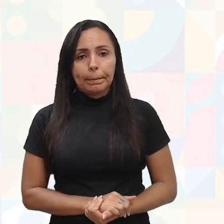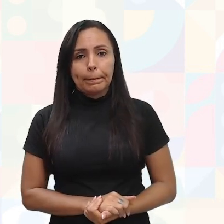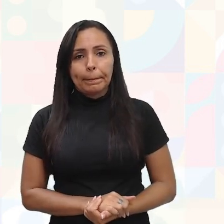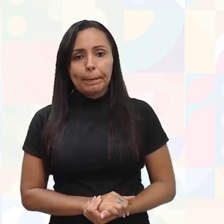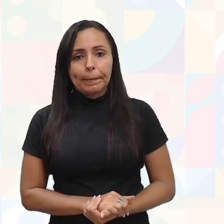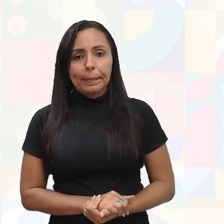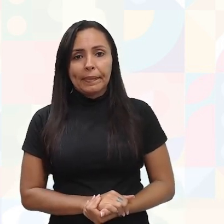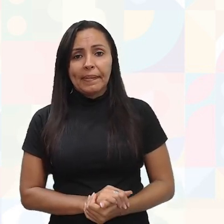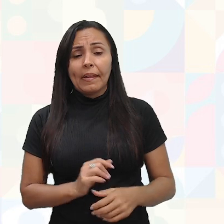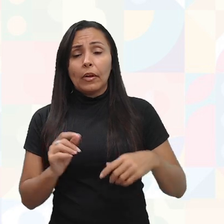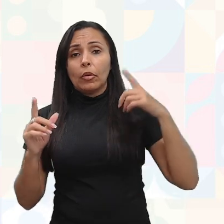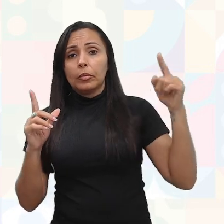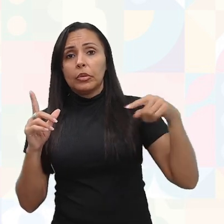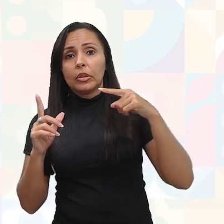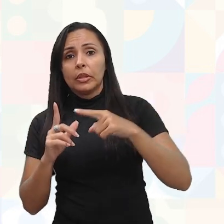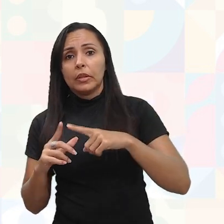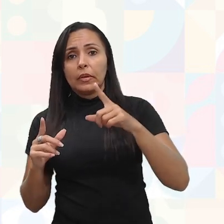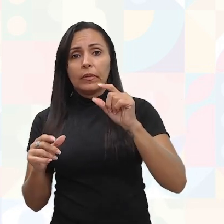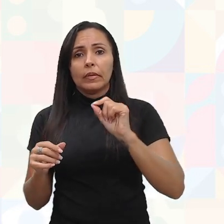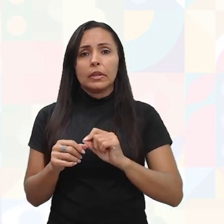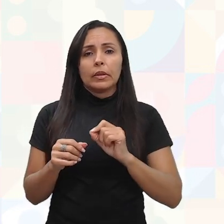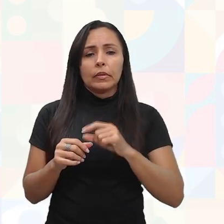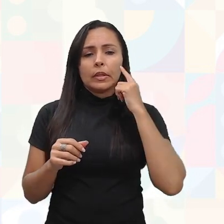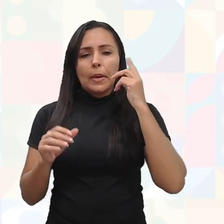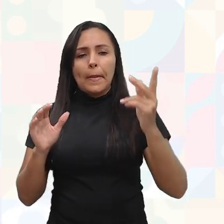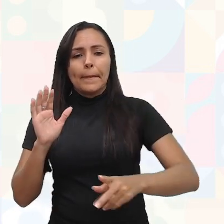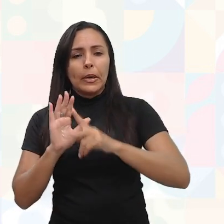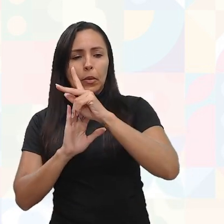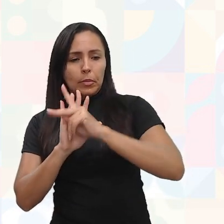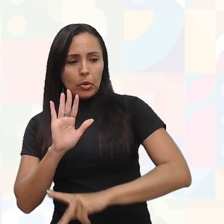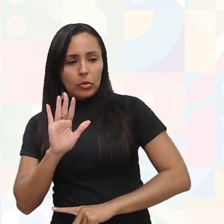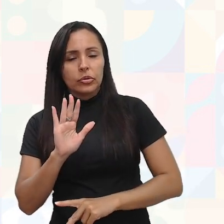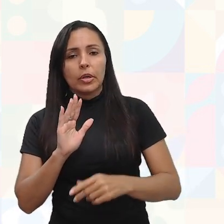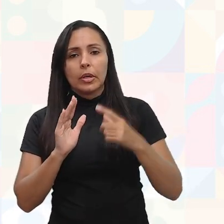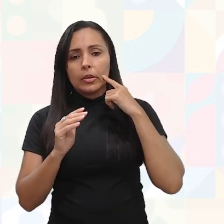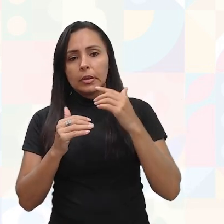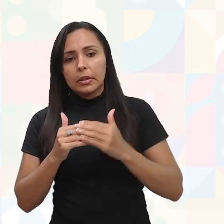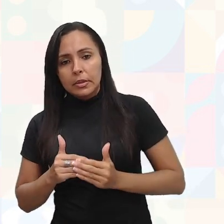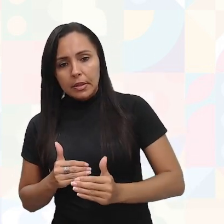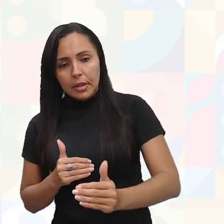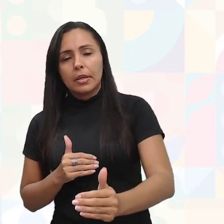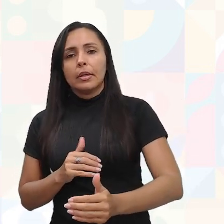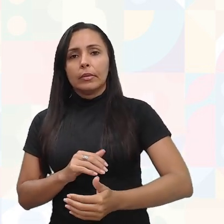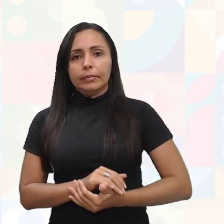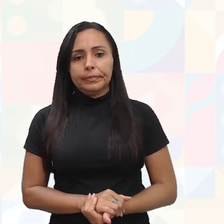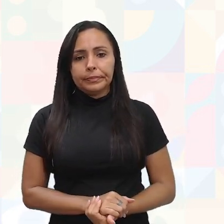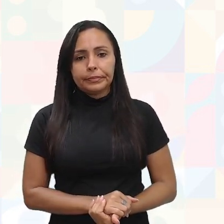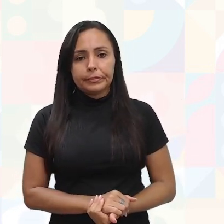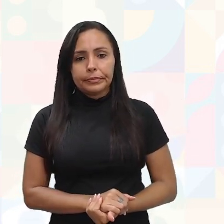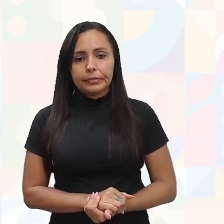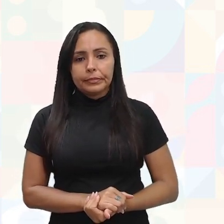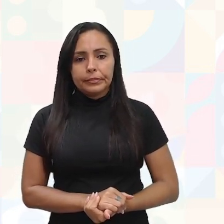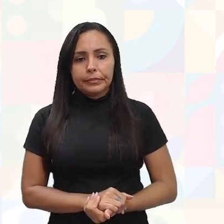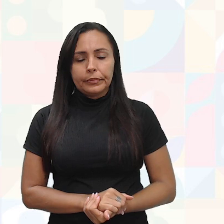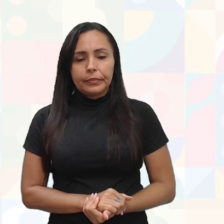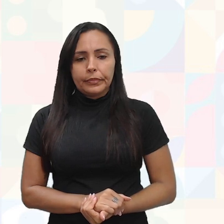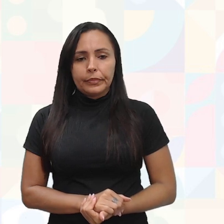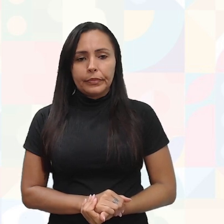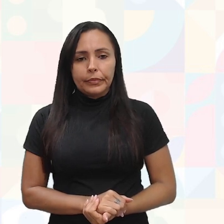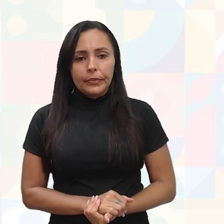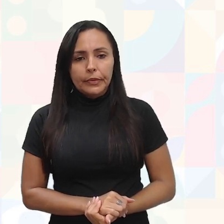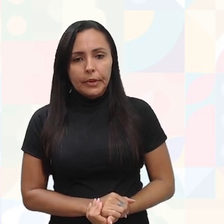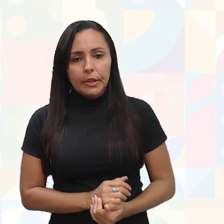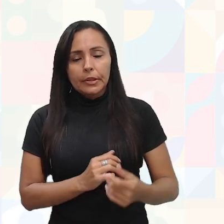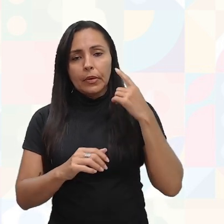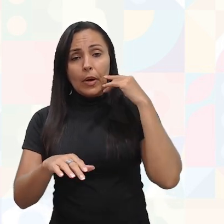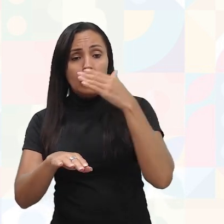é fazer com que você pegue um projeto inicial, se você ainda não tem um entendimento completo, né? E dar um alicerce para